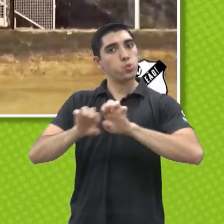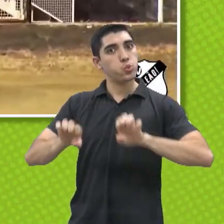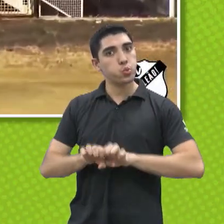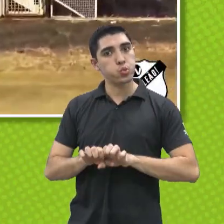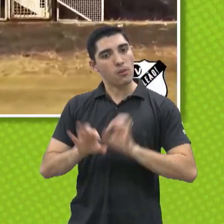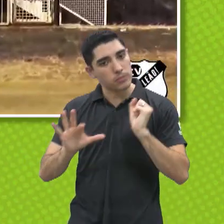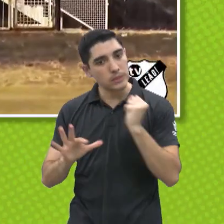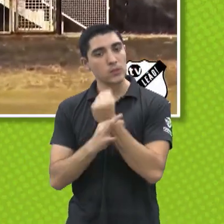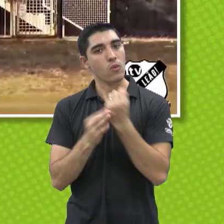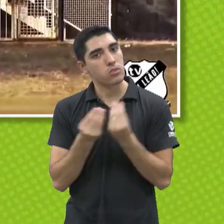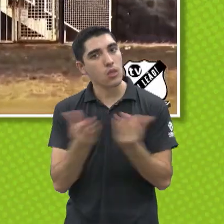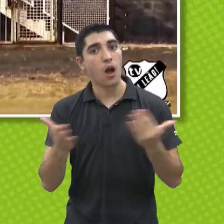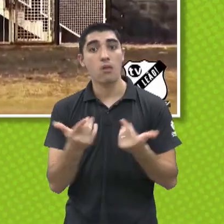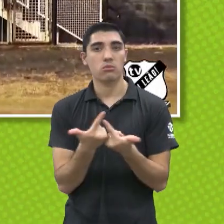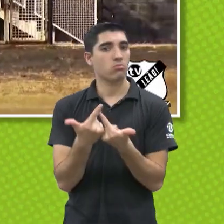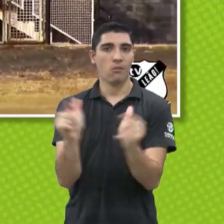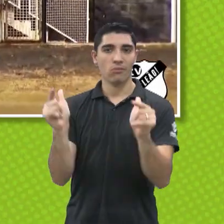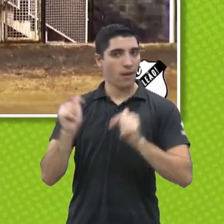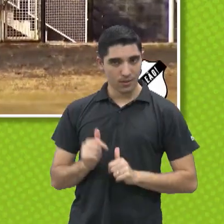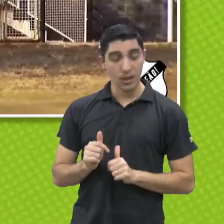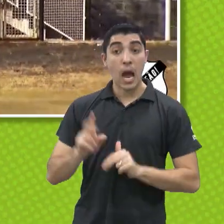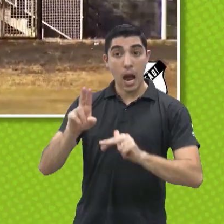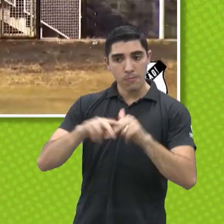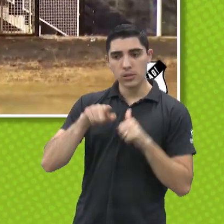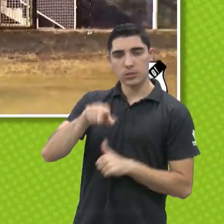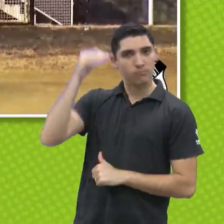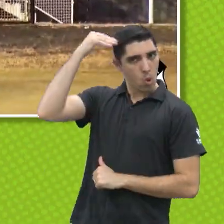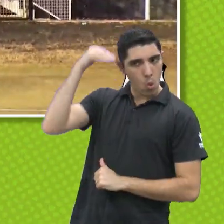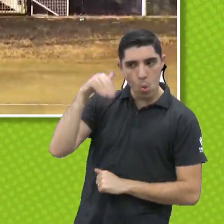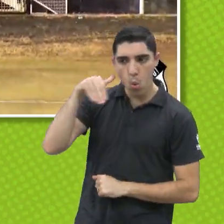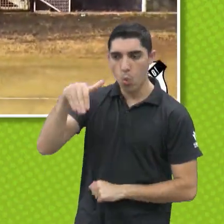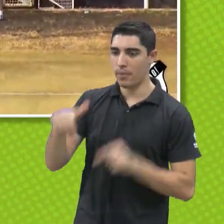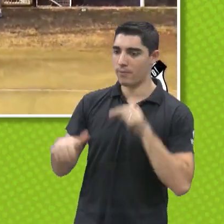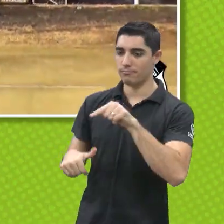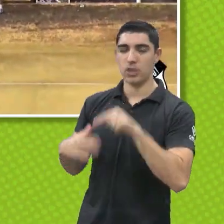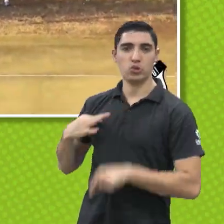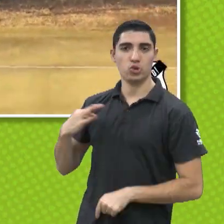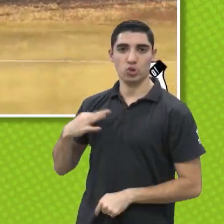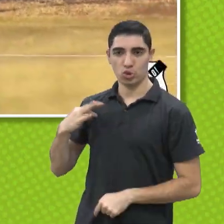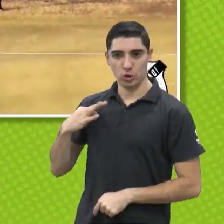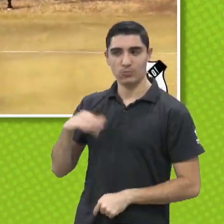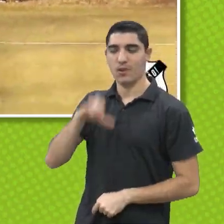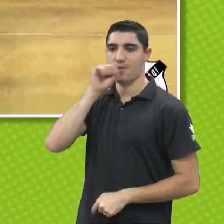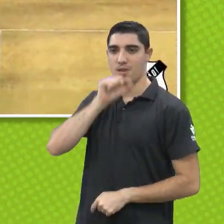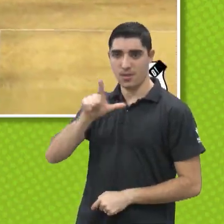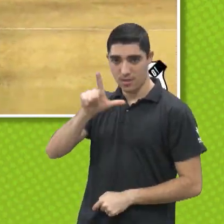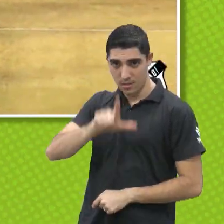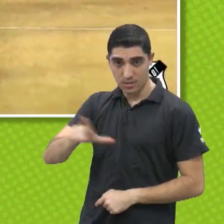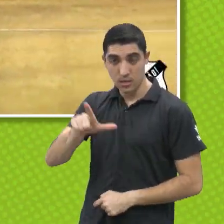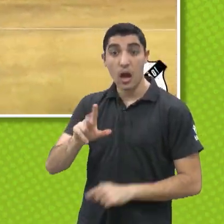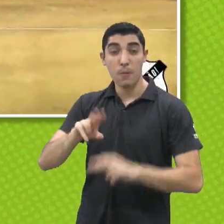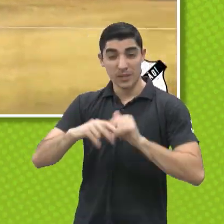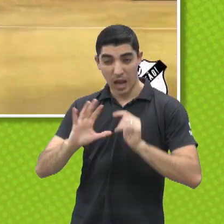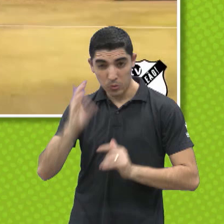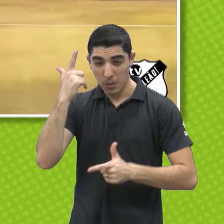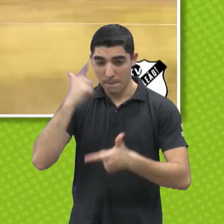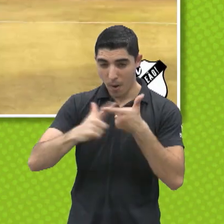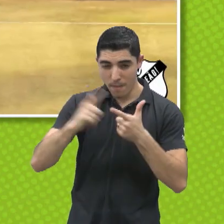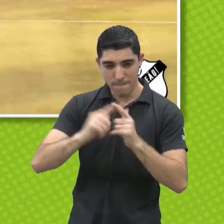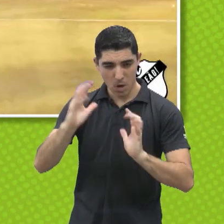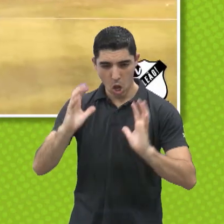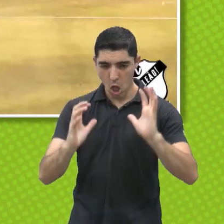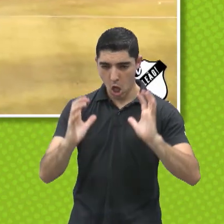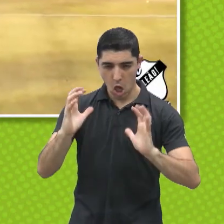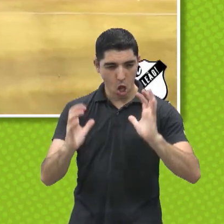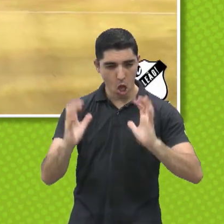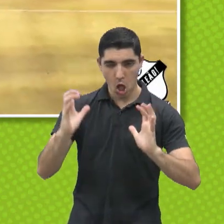a fragilidade dos cadeados usados no portão que separavam as torcidas foram levados em consideração nesse